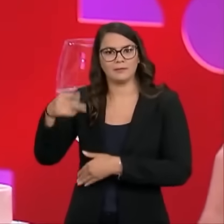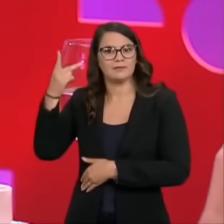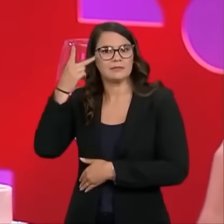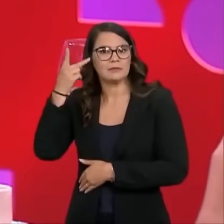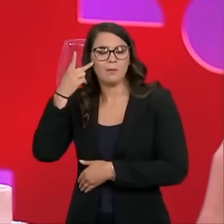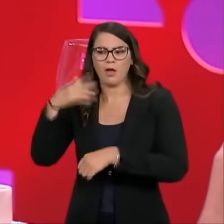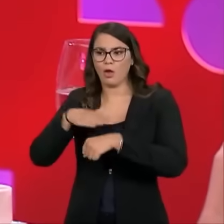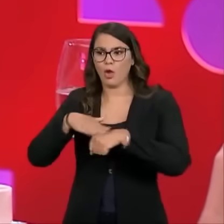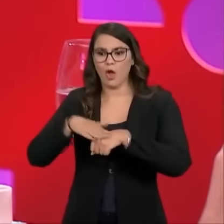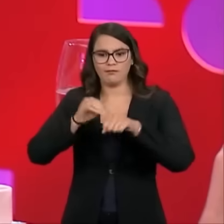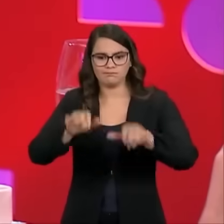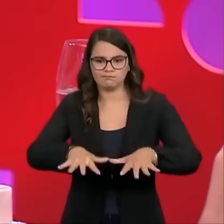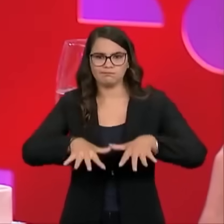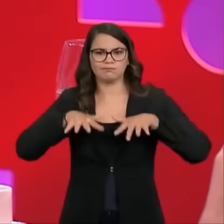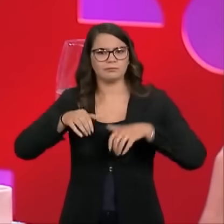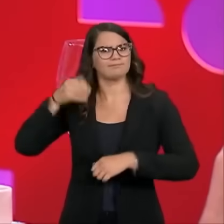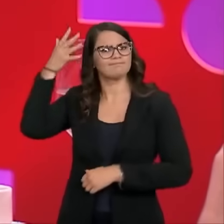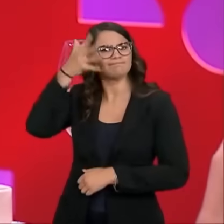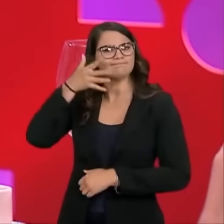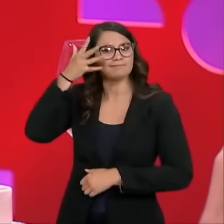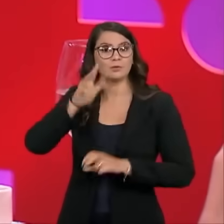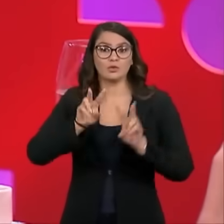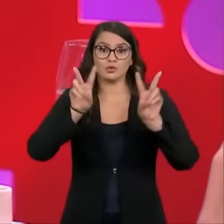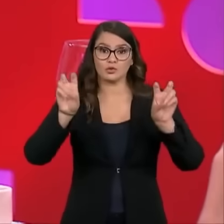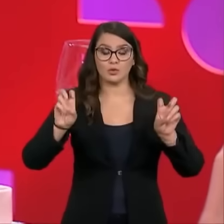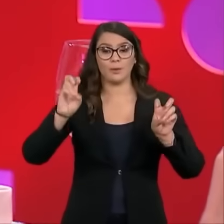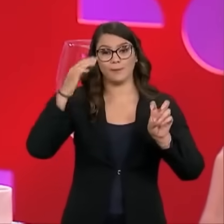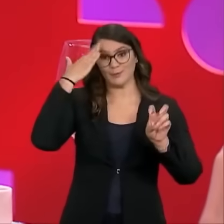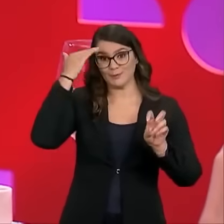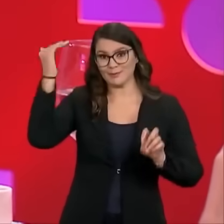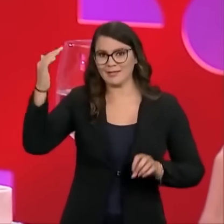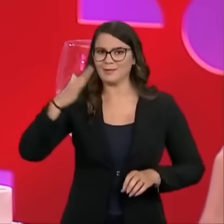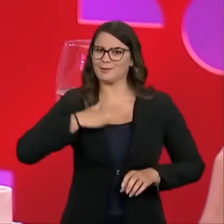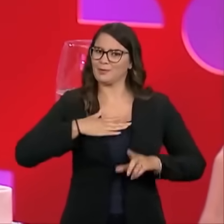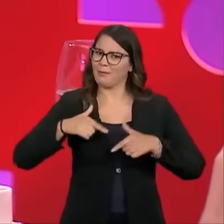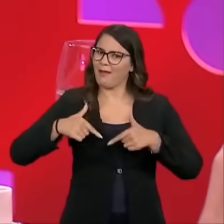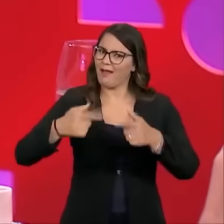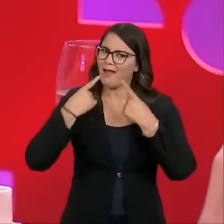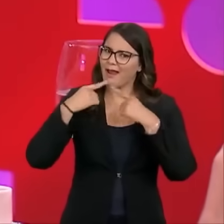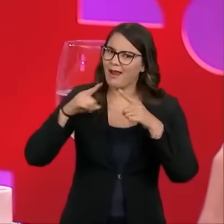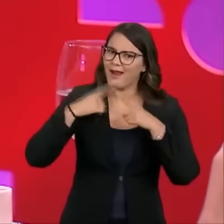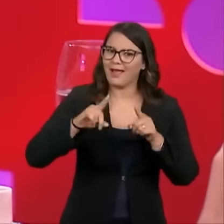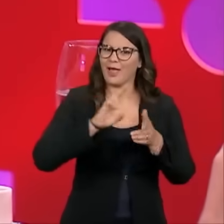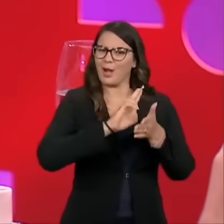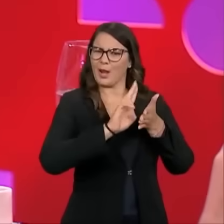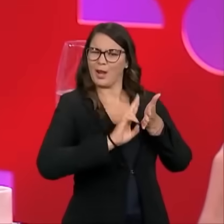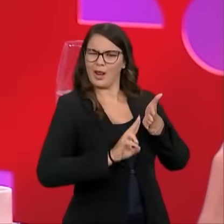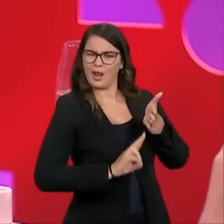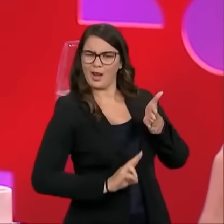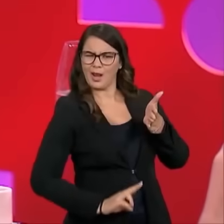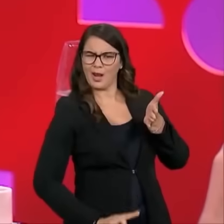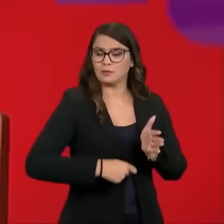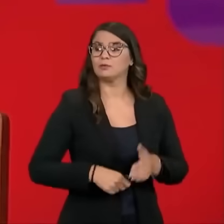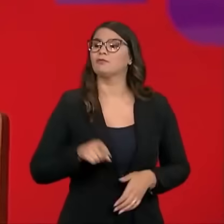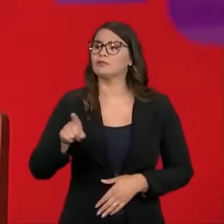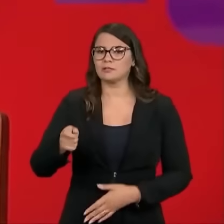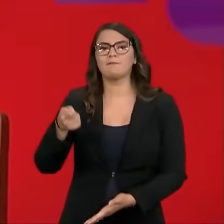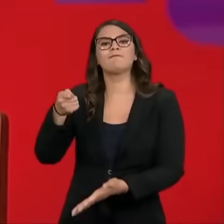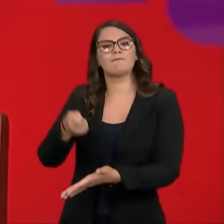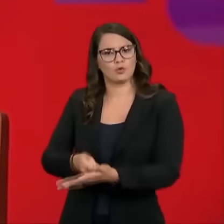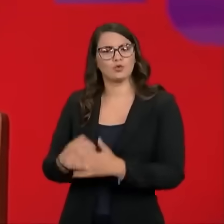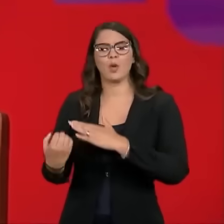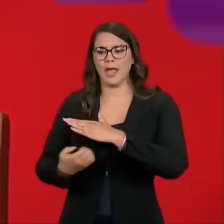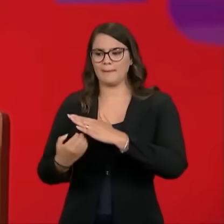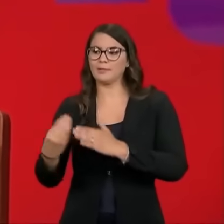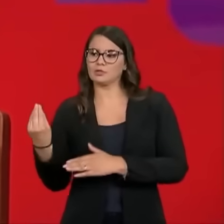falar para um público sobre o sucesso do meu abaixo assinado que teve muitas assinaturas milhares de assinaturas em pouquíssimos dias forcei